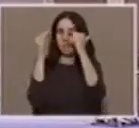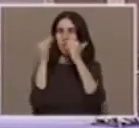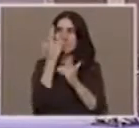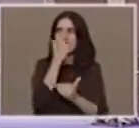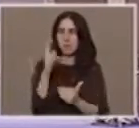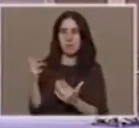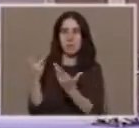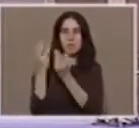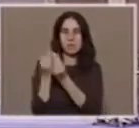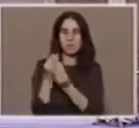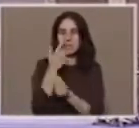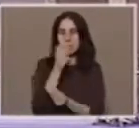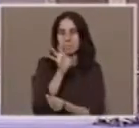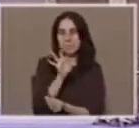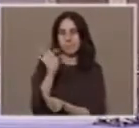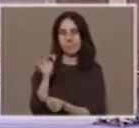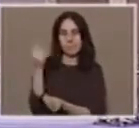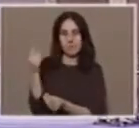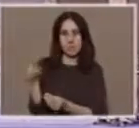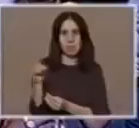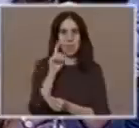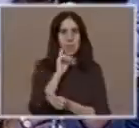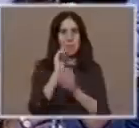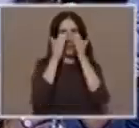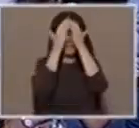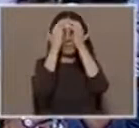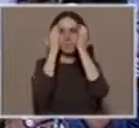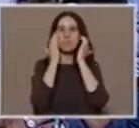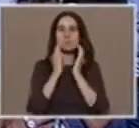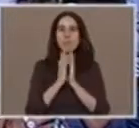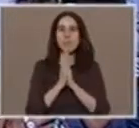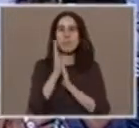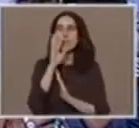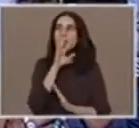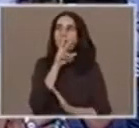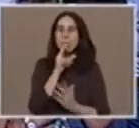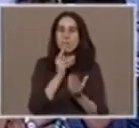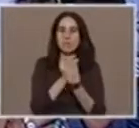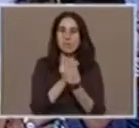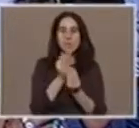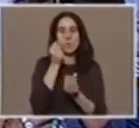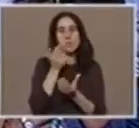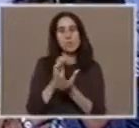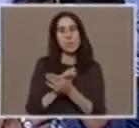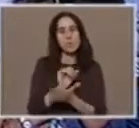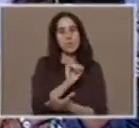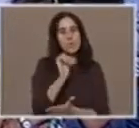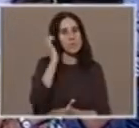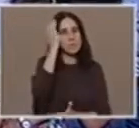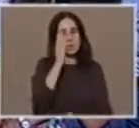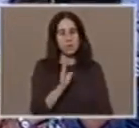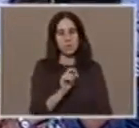companhia dos vossos eleitos, com a Virgem Santa Maria, Mãe de Deus, São José, seu Esposo,